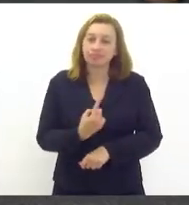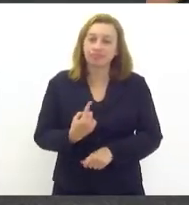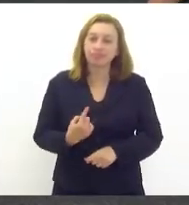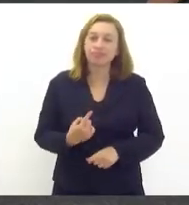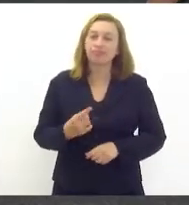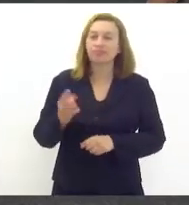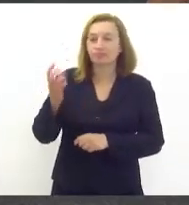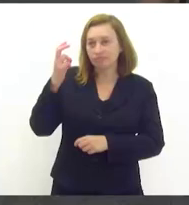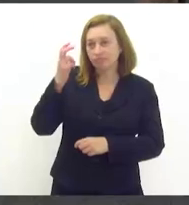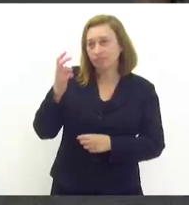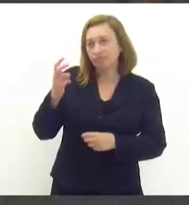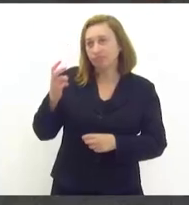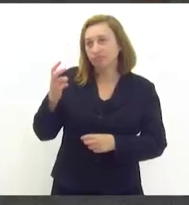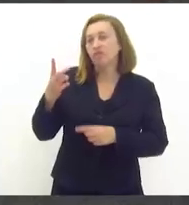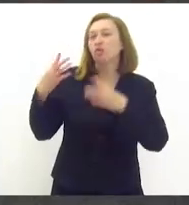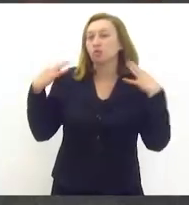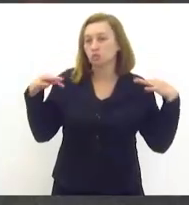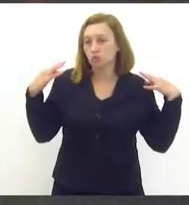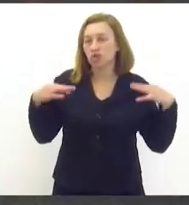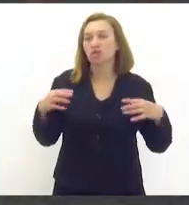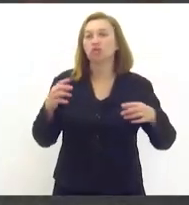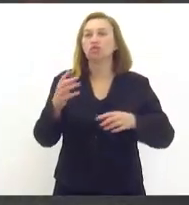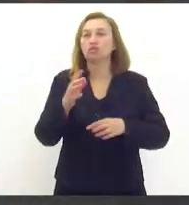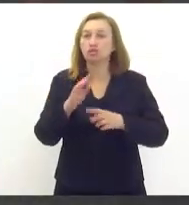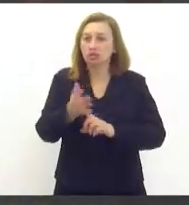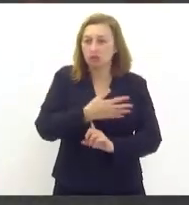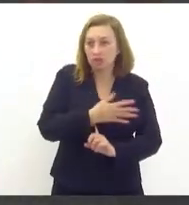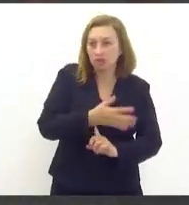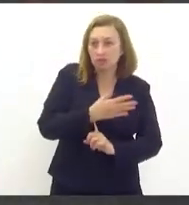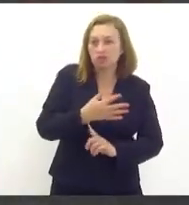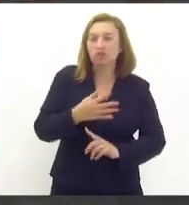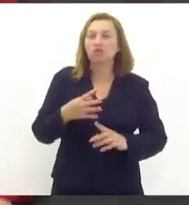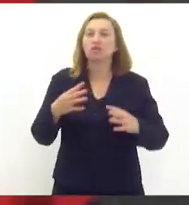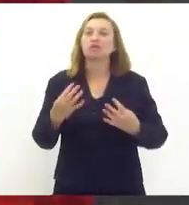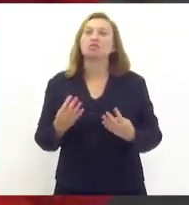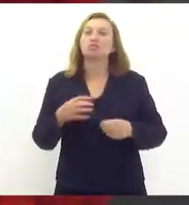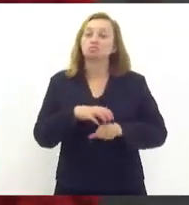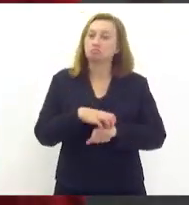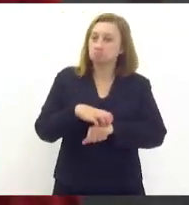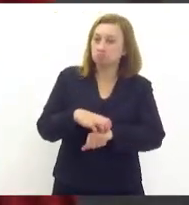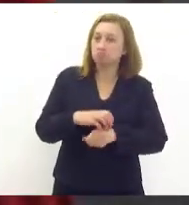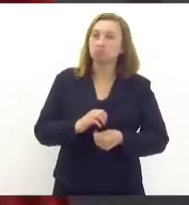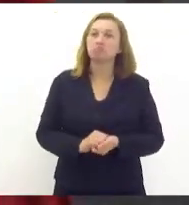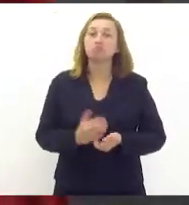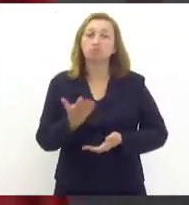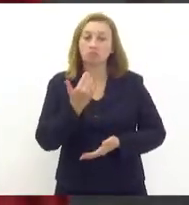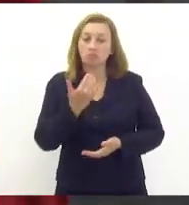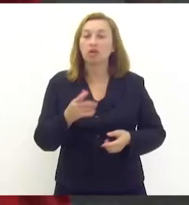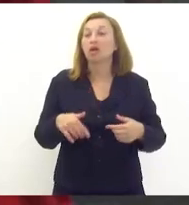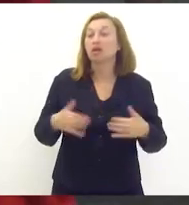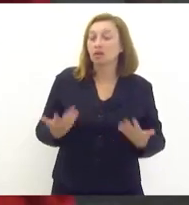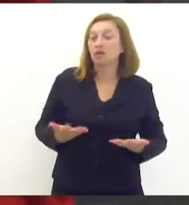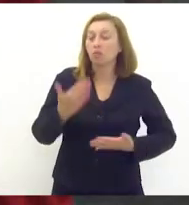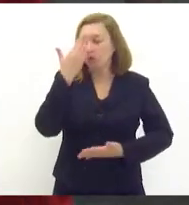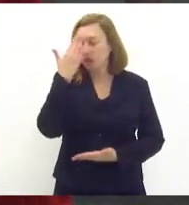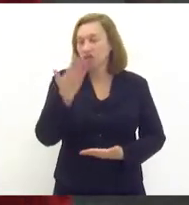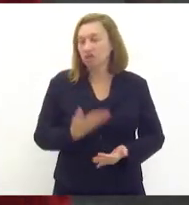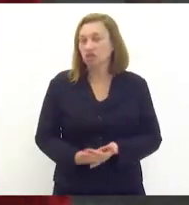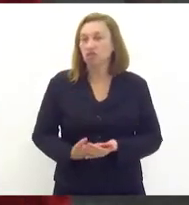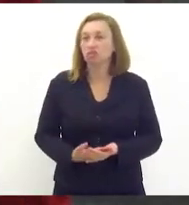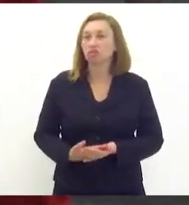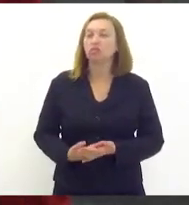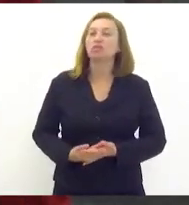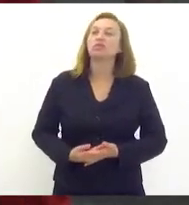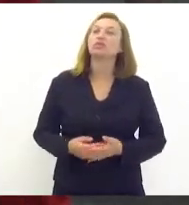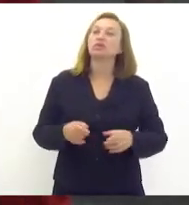de turismo na questão de tecnologia na questão de transporte na questão de alimentação então eu acredito que é com essa